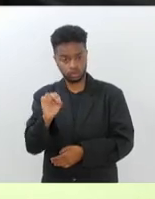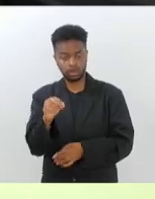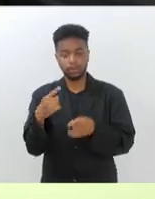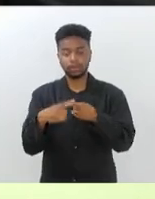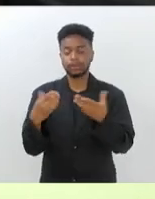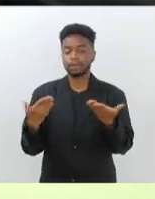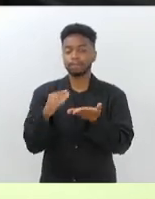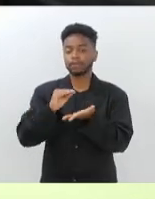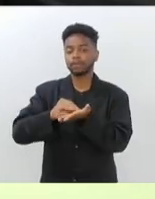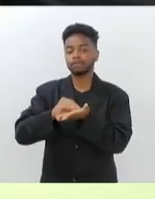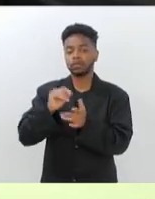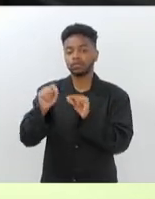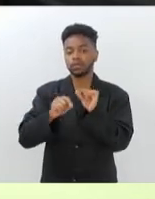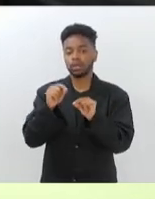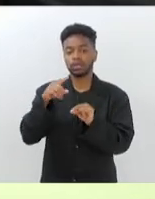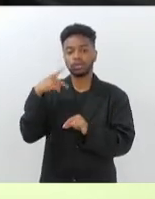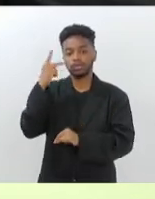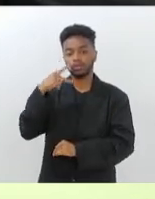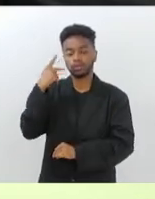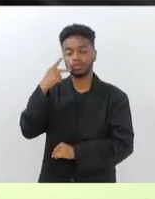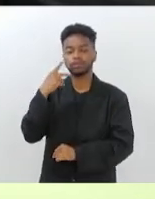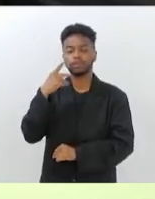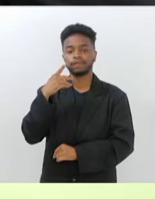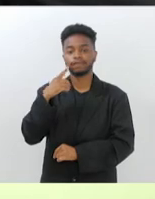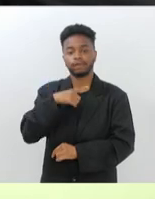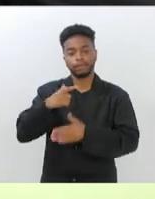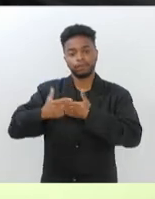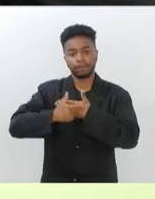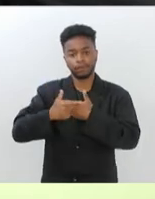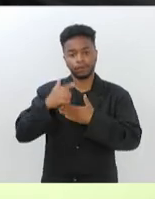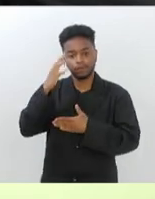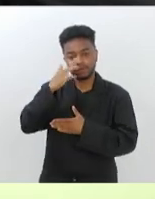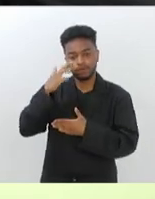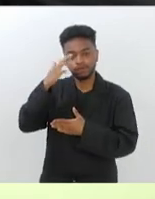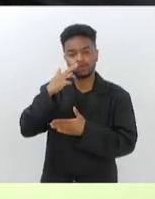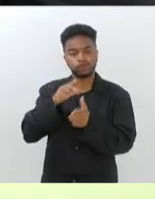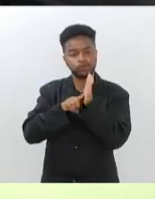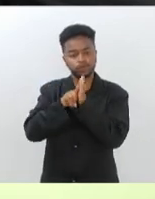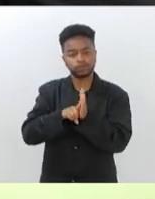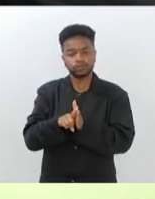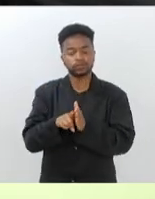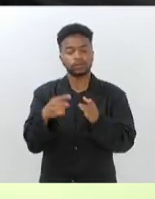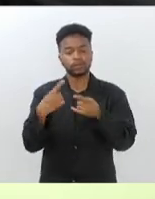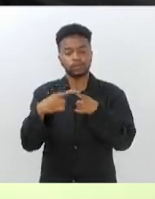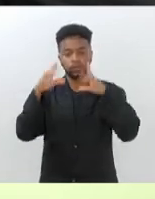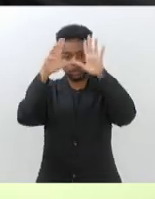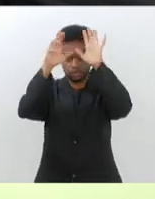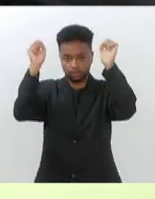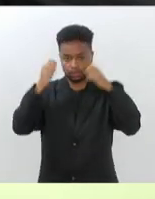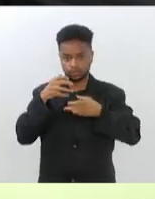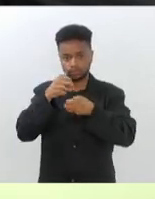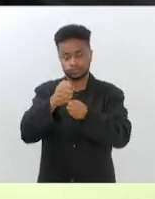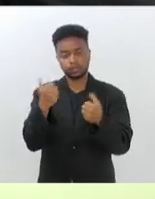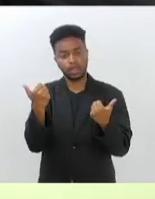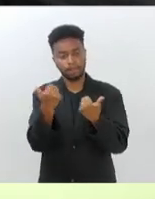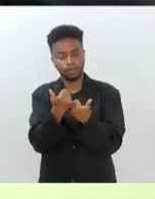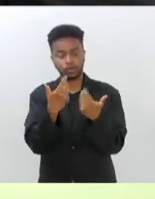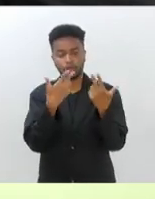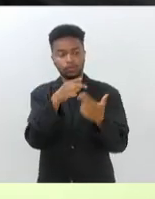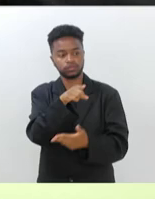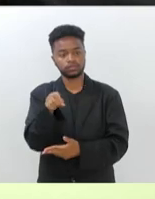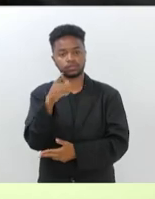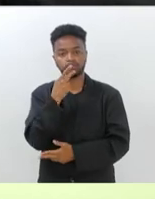Parlamento Tem uma função de fiscalizar no que é muito apoiado pelo tribunal de contas que é um órgão auxiliar como foi